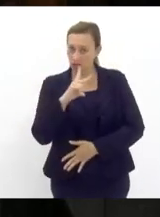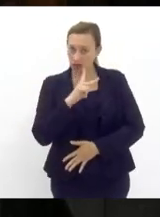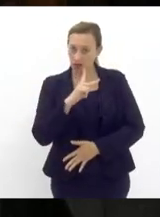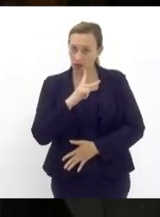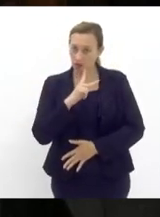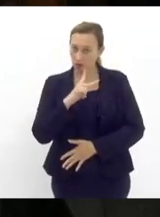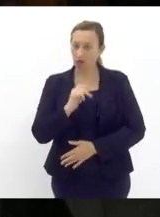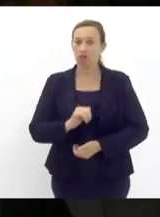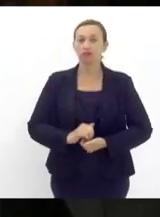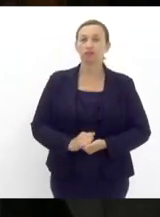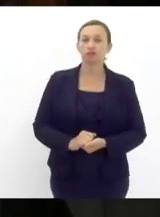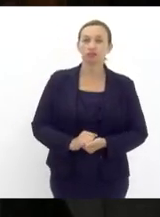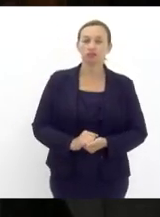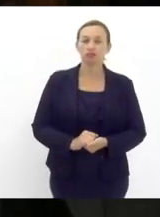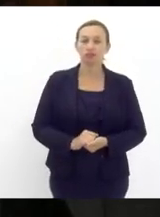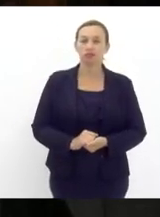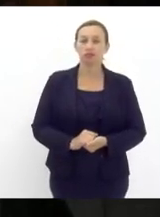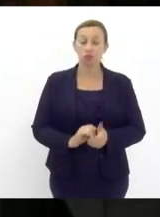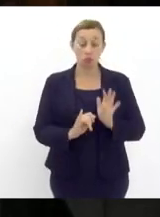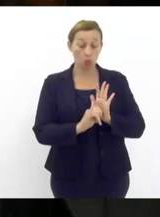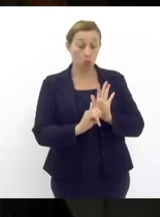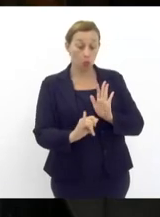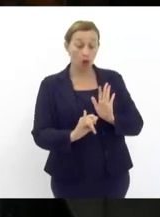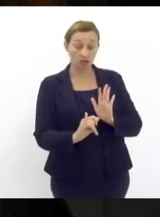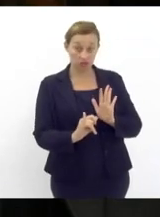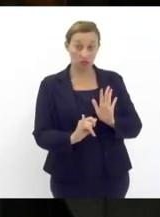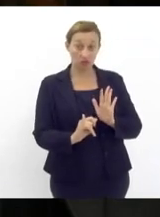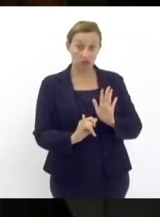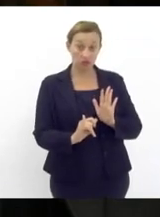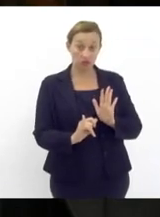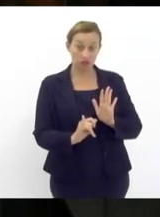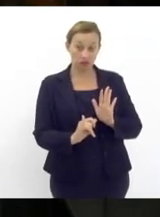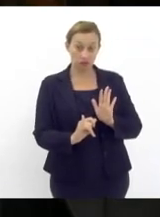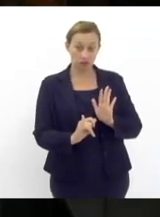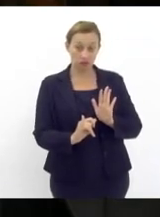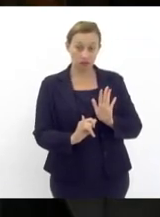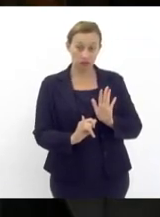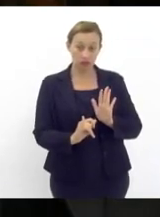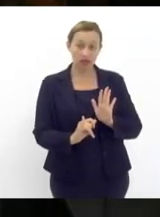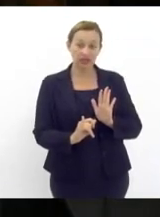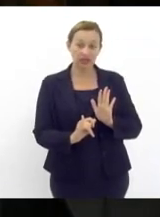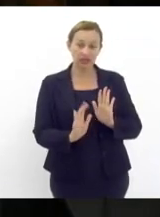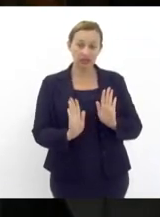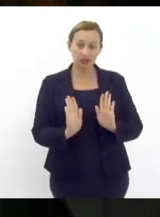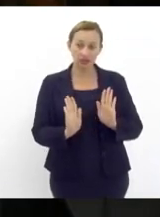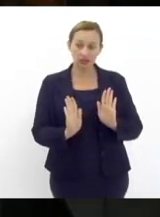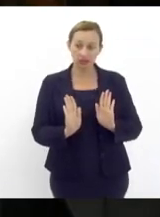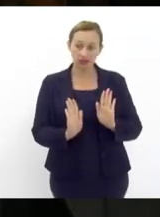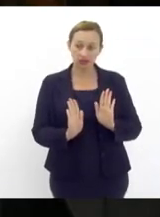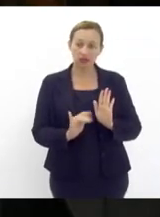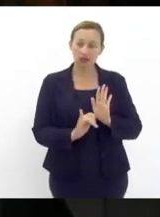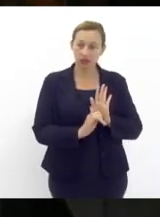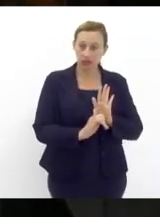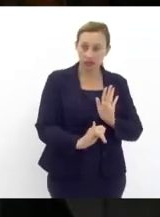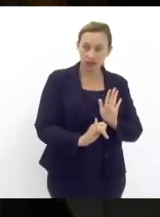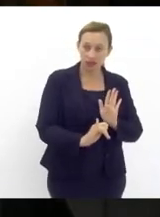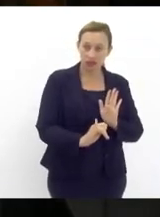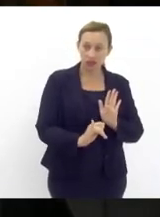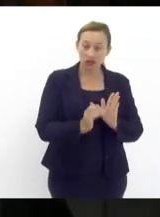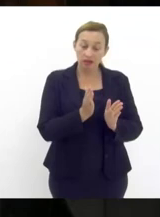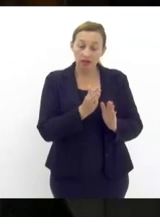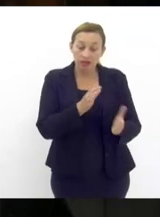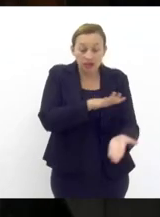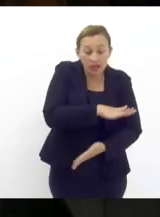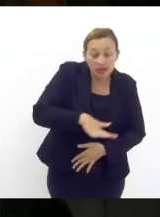precede ao edital você no mínimo nas áreas a serem